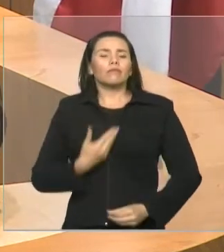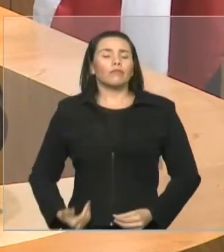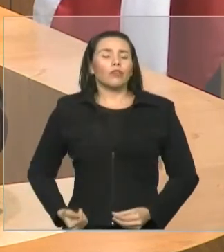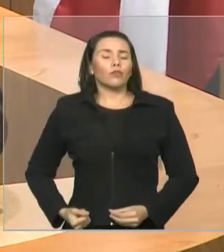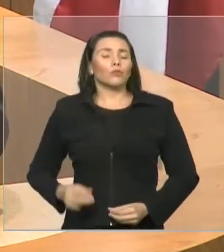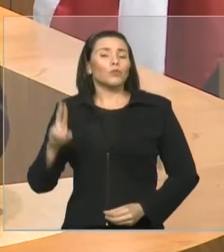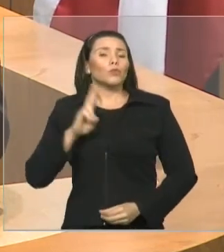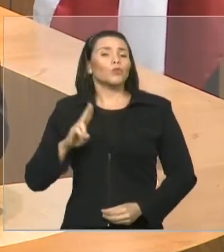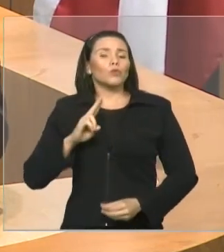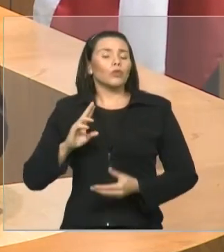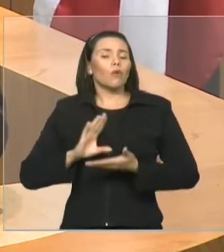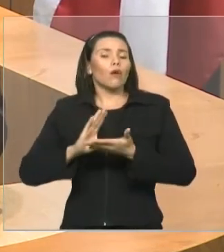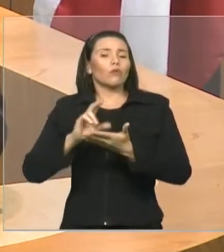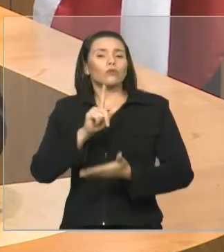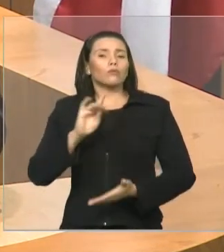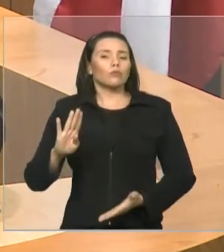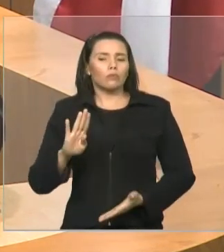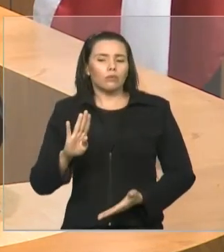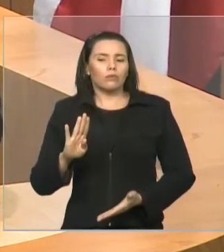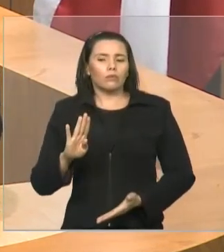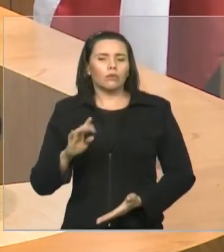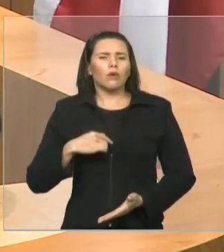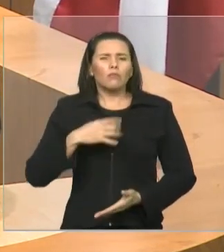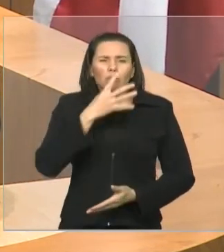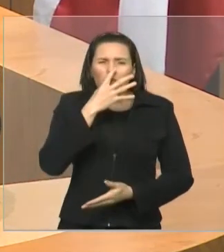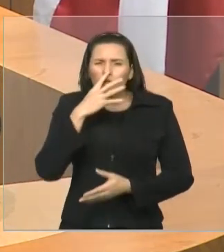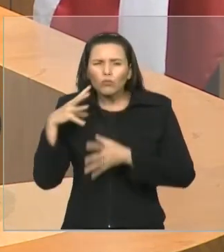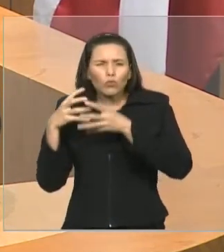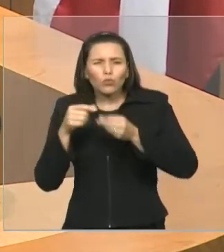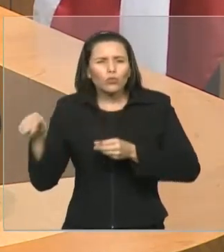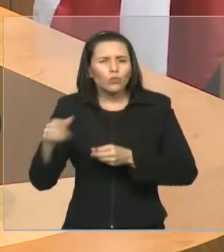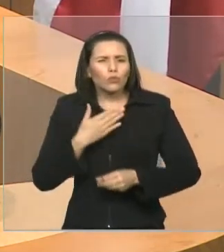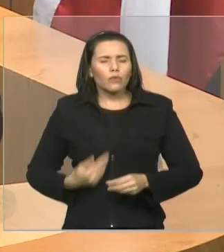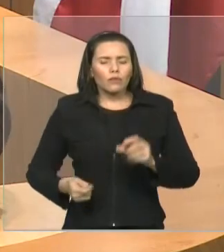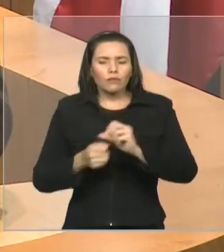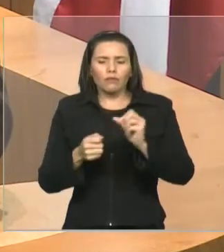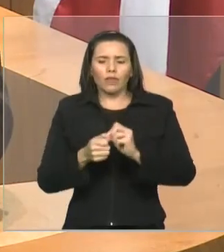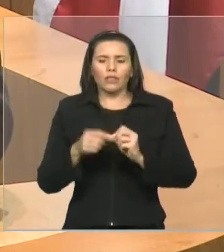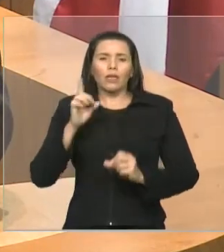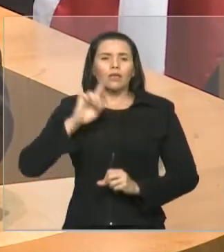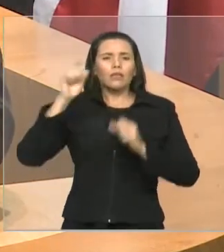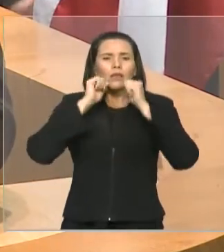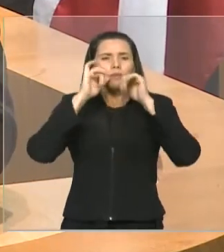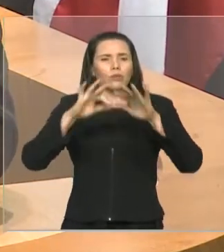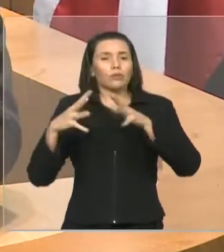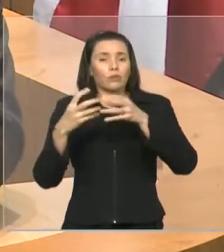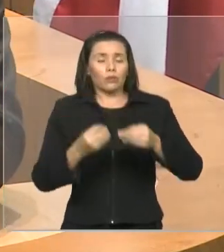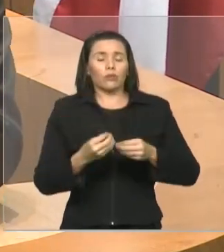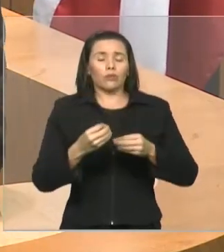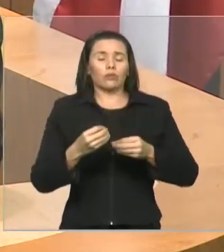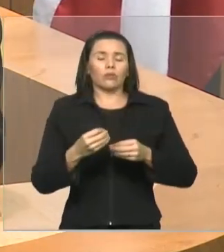do Executivo Estadual. Que Deus abençoe a todos. Que Deus tenha suas mãos poderosas sobre o Estado do Maranhão. Um bom dia a todos.